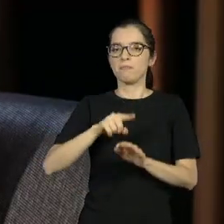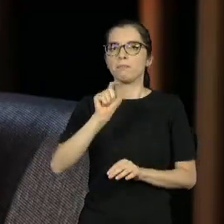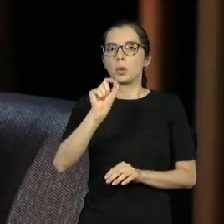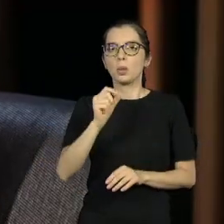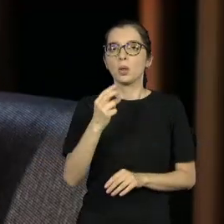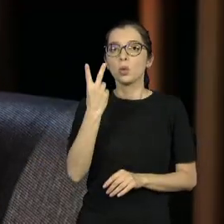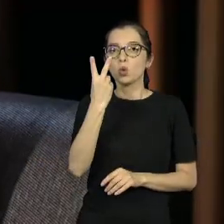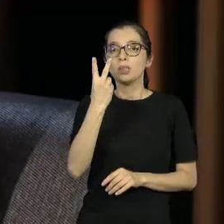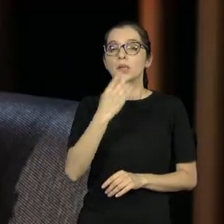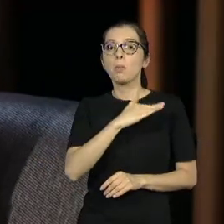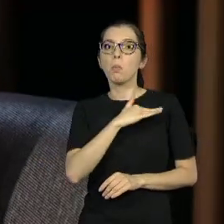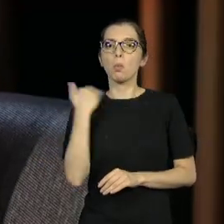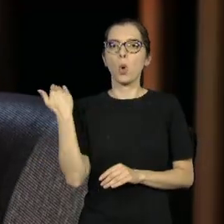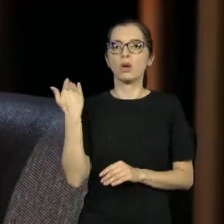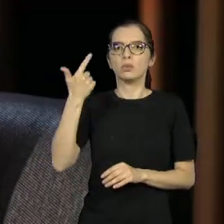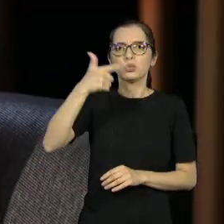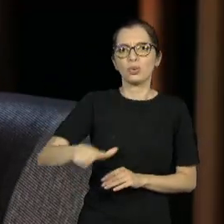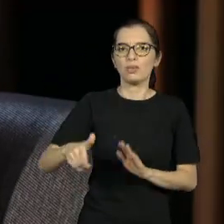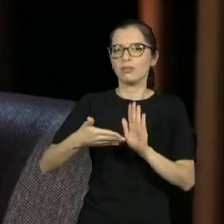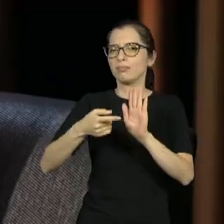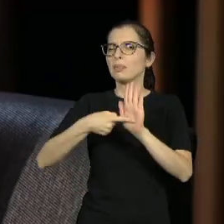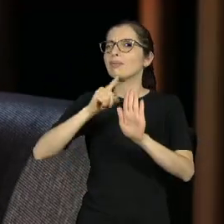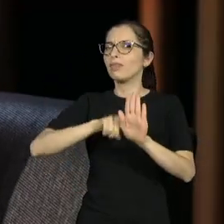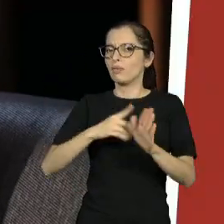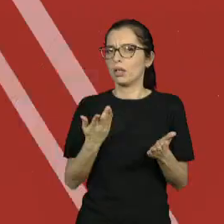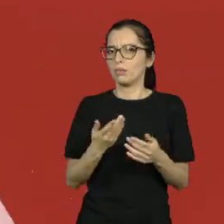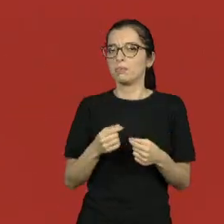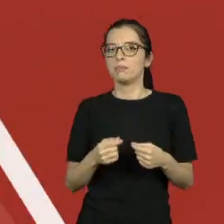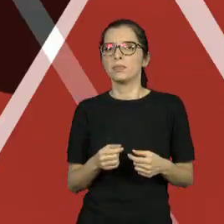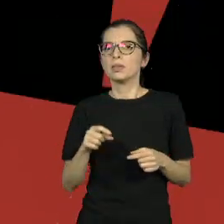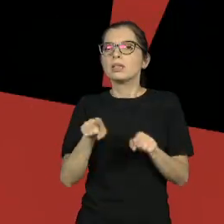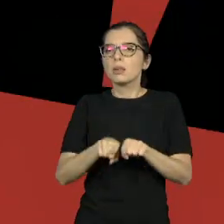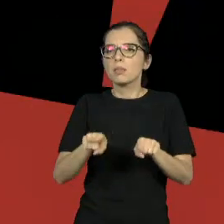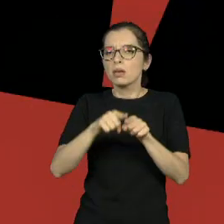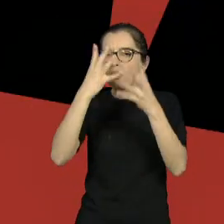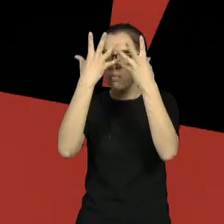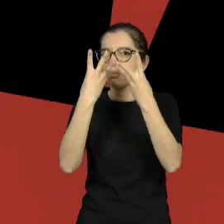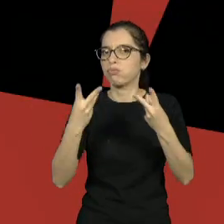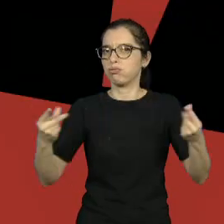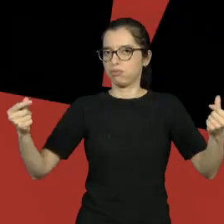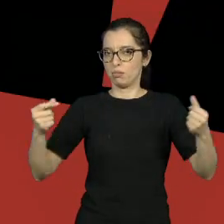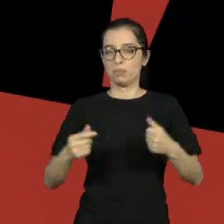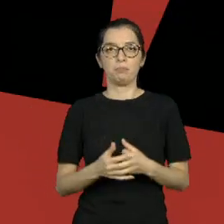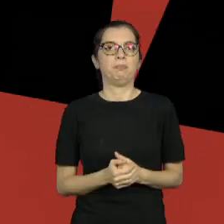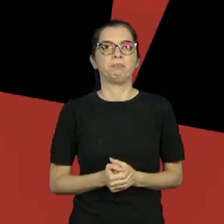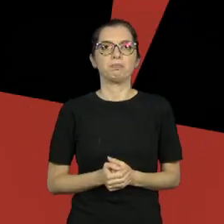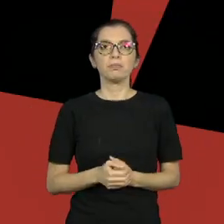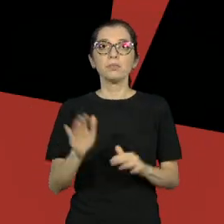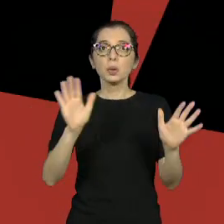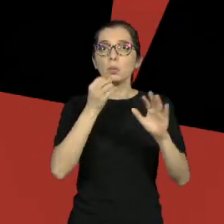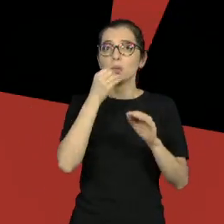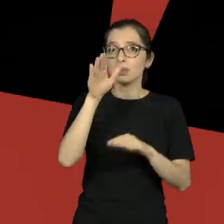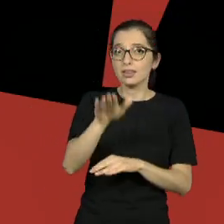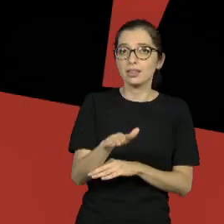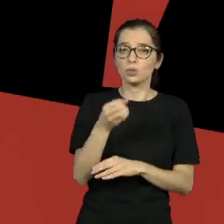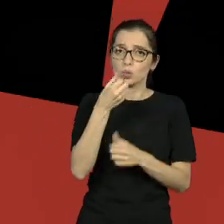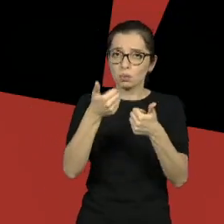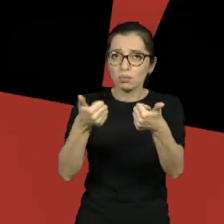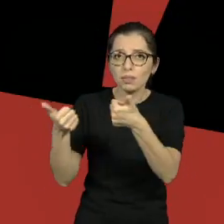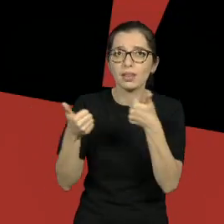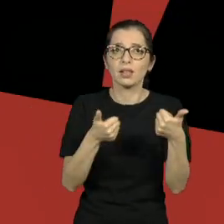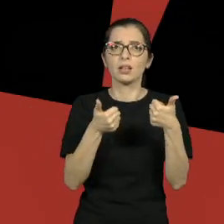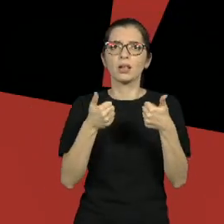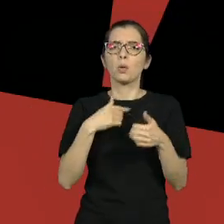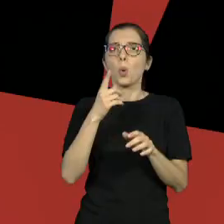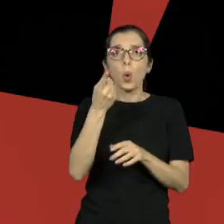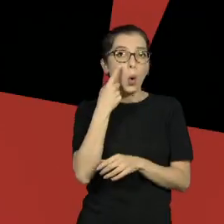memória Então essa é uma política de reparação da maior importância reparação histórica abordada Oi boa tarde tudo